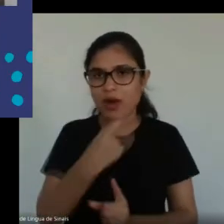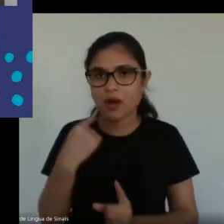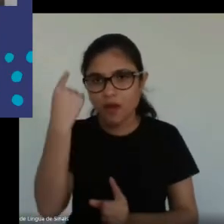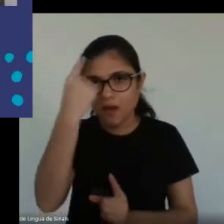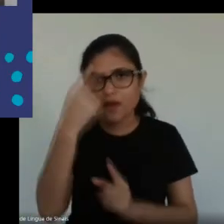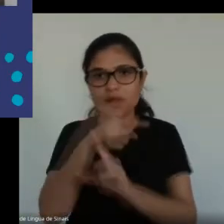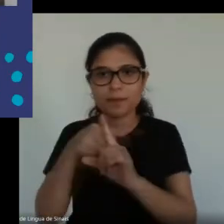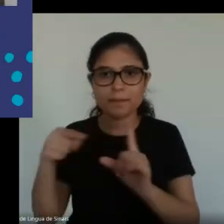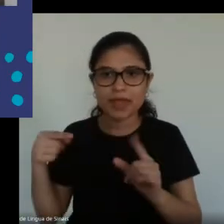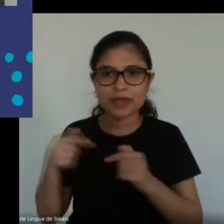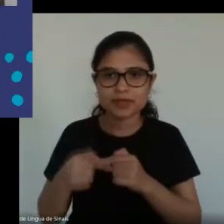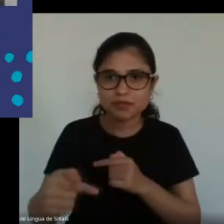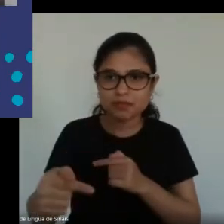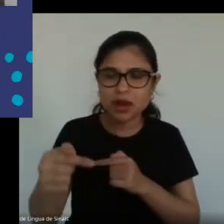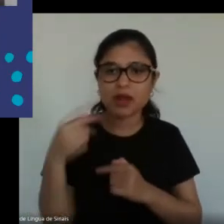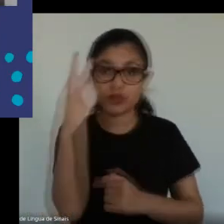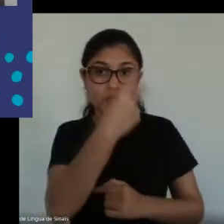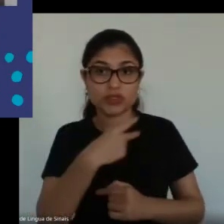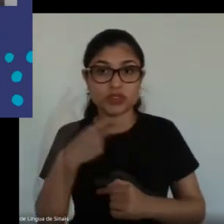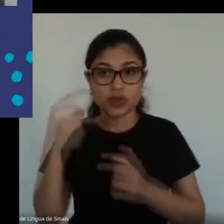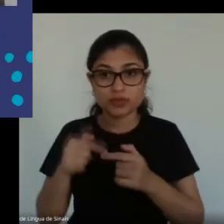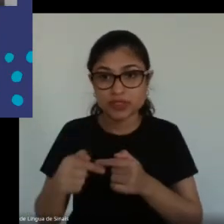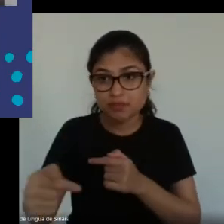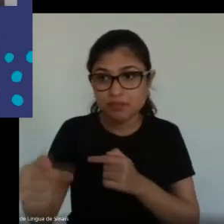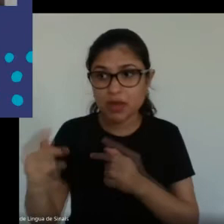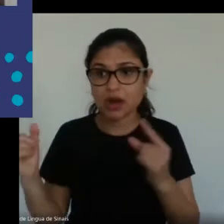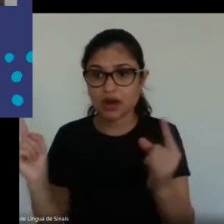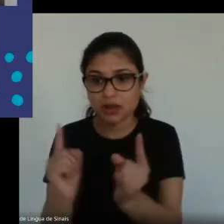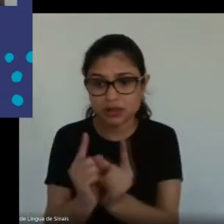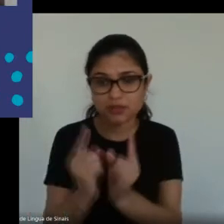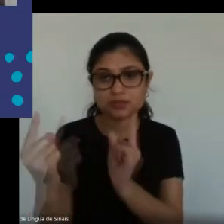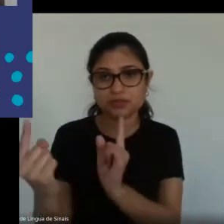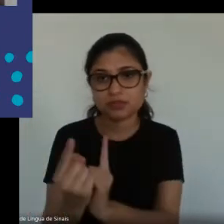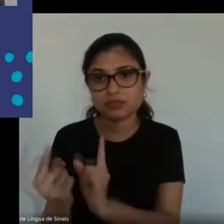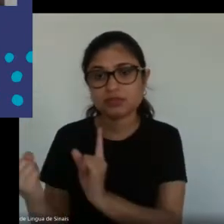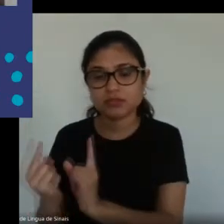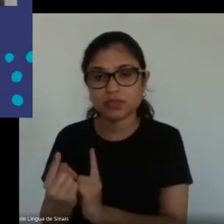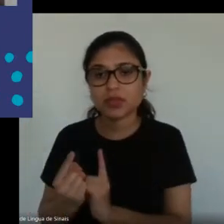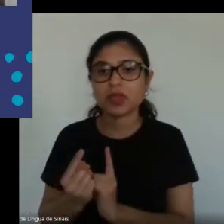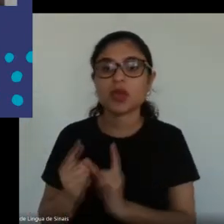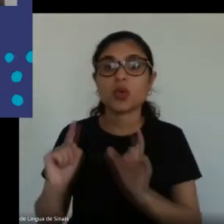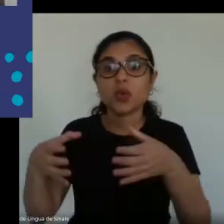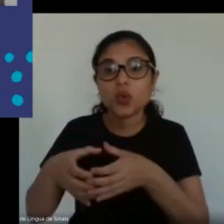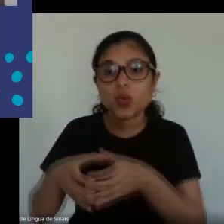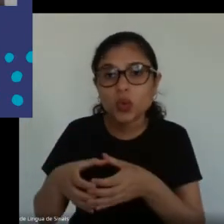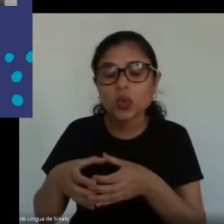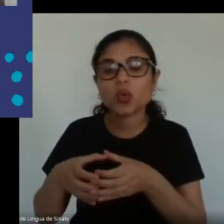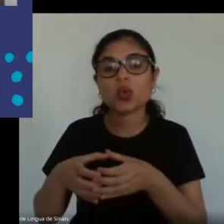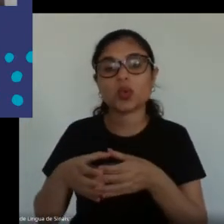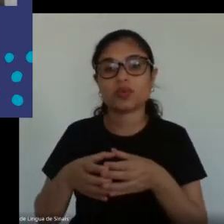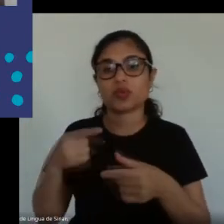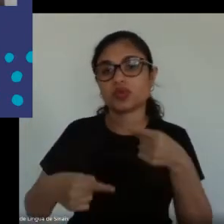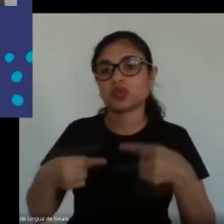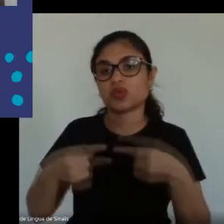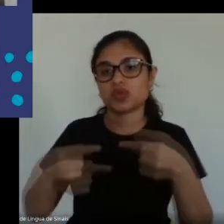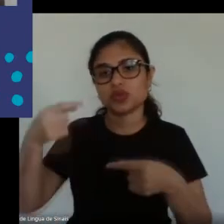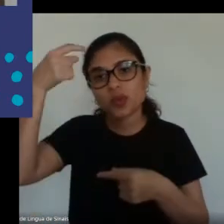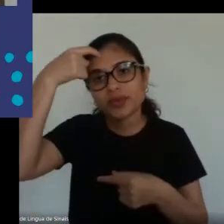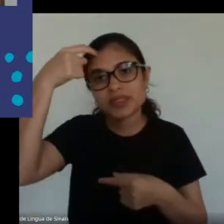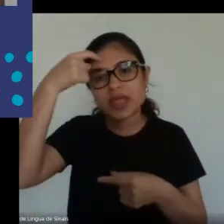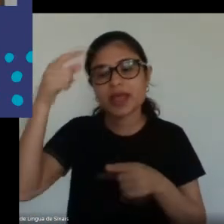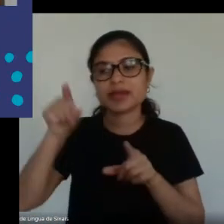meia por semana, 2 horas por semana, né, ou num grupo decente, discutindo consciência, discutindo